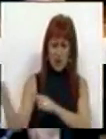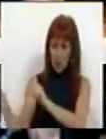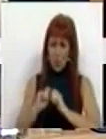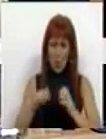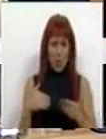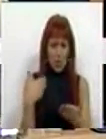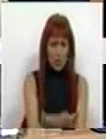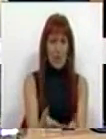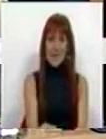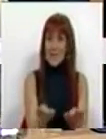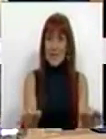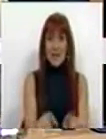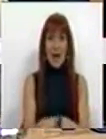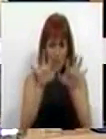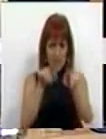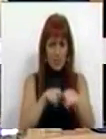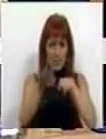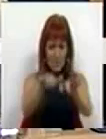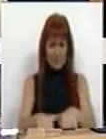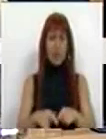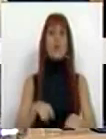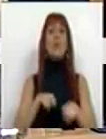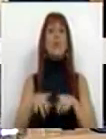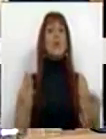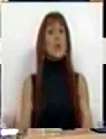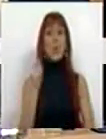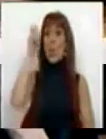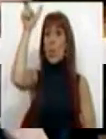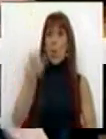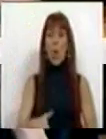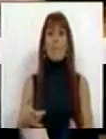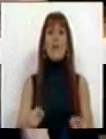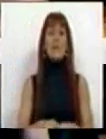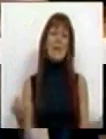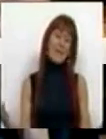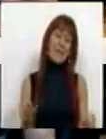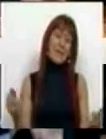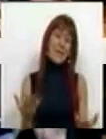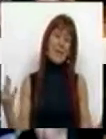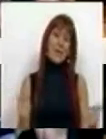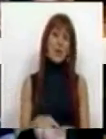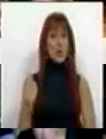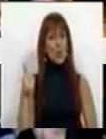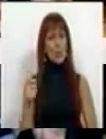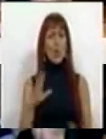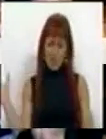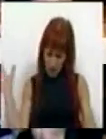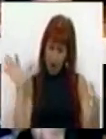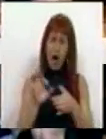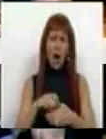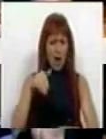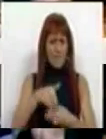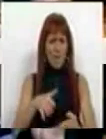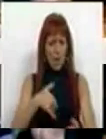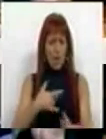os deixa como parlamentar como político e como homem e obviamente que o voto esquerda se a